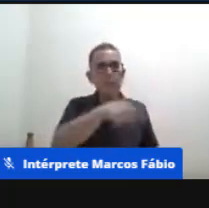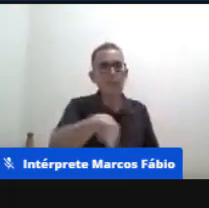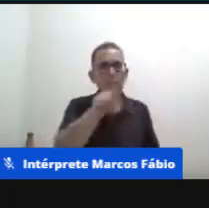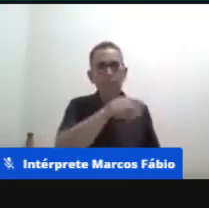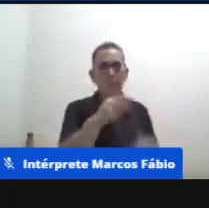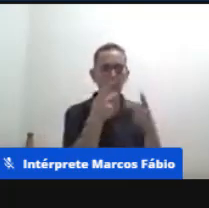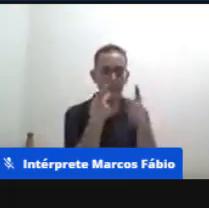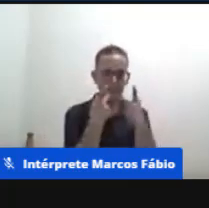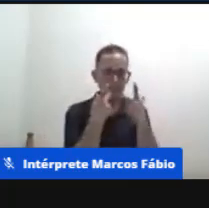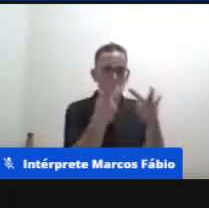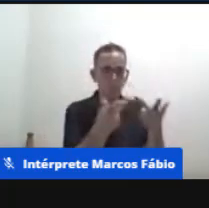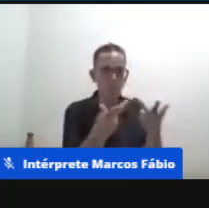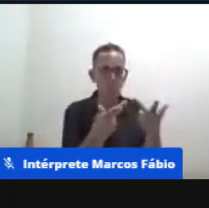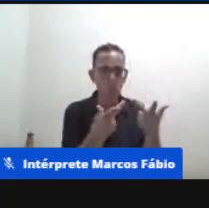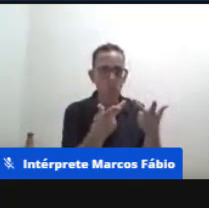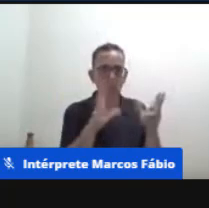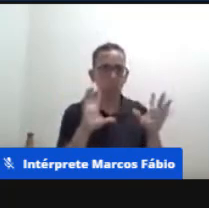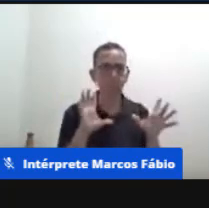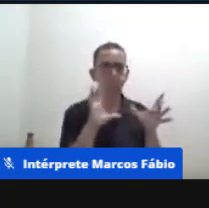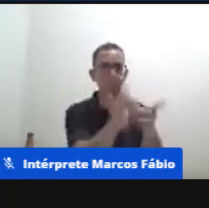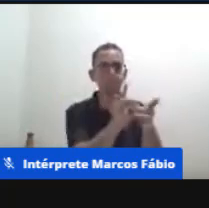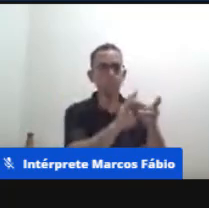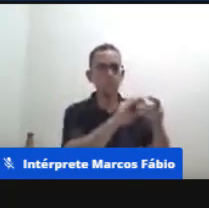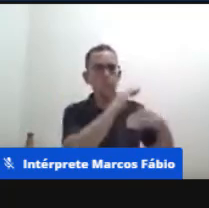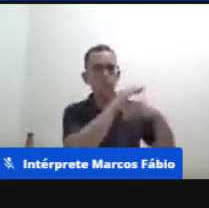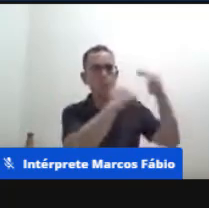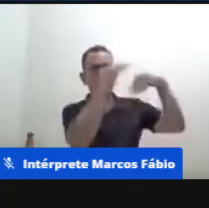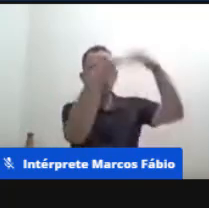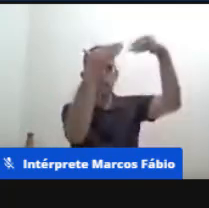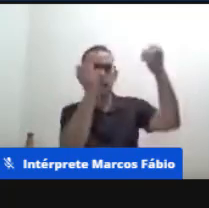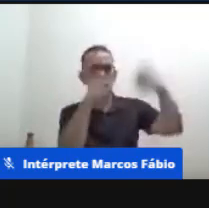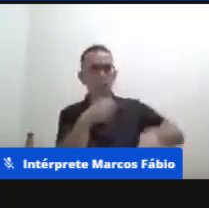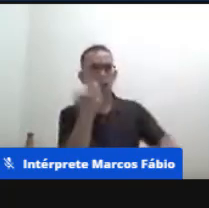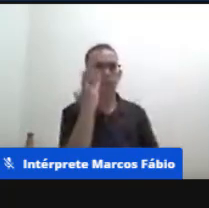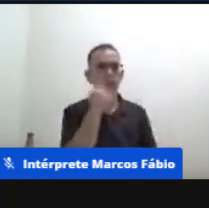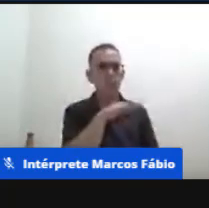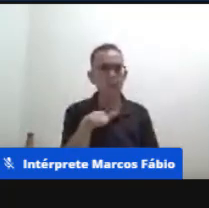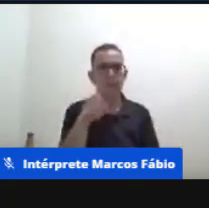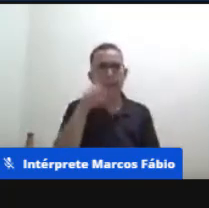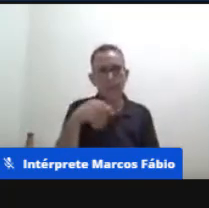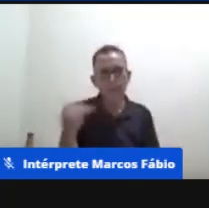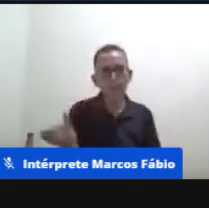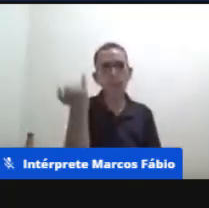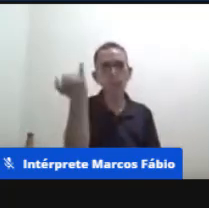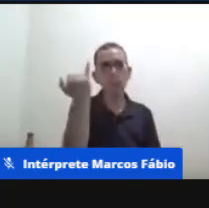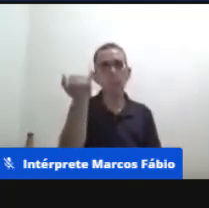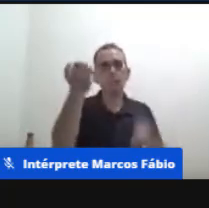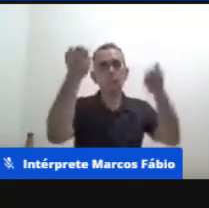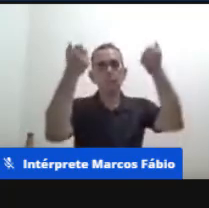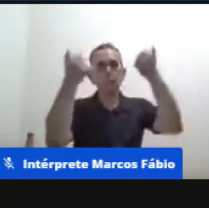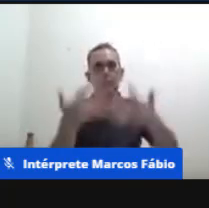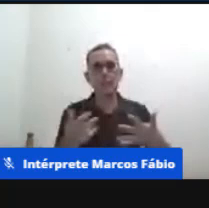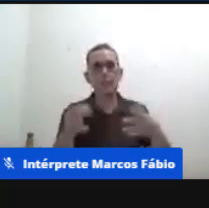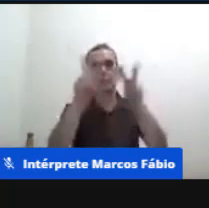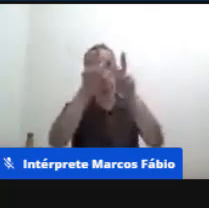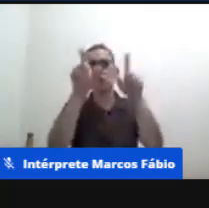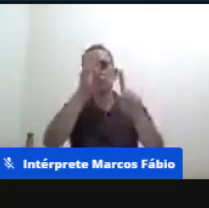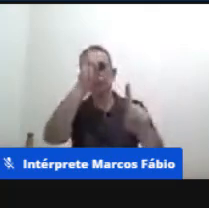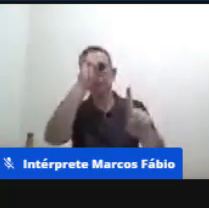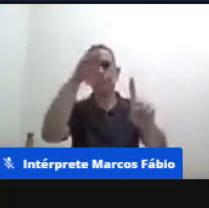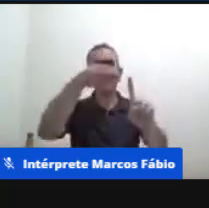de desenvolvimento dessa criança, é importante também a gente falar sobre as metas, né? Estabelecer